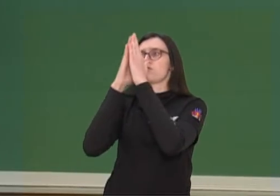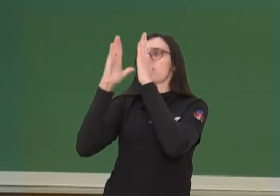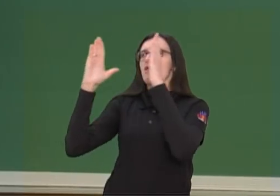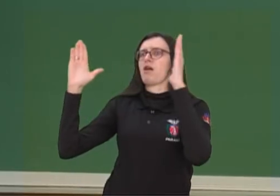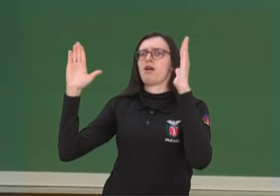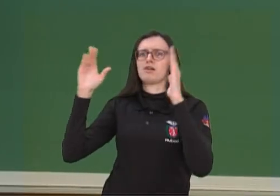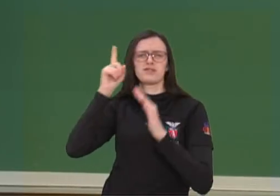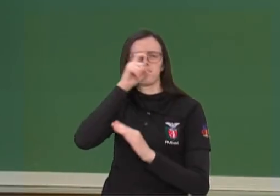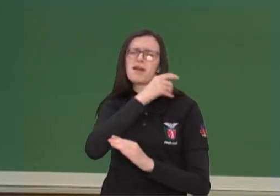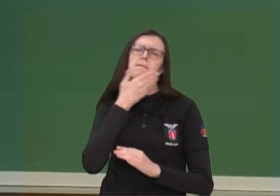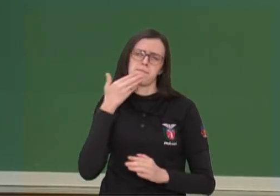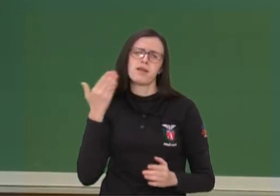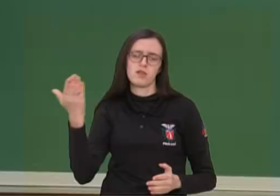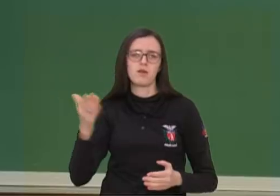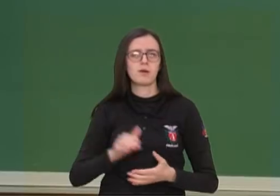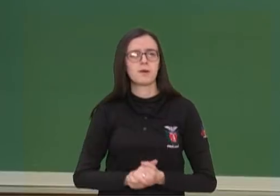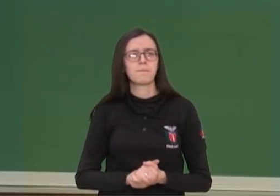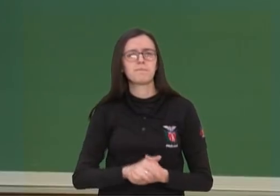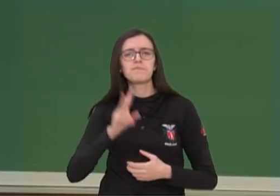grandes, né? Então, olha lá,